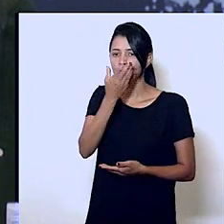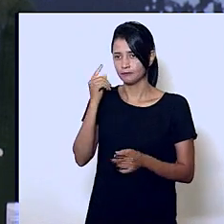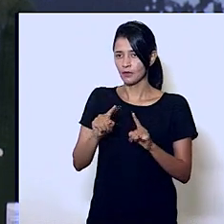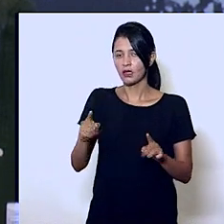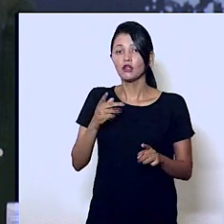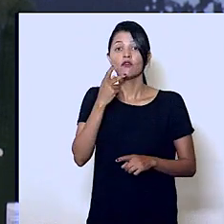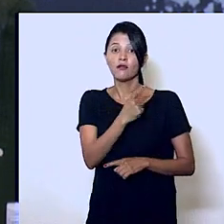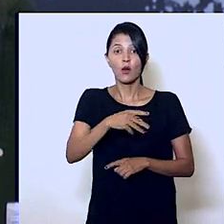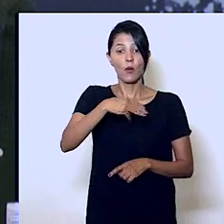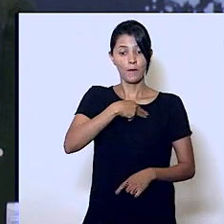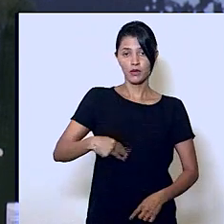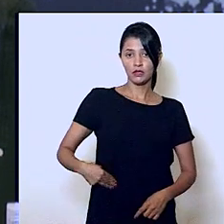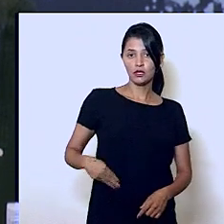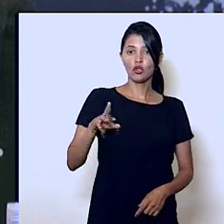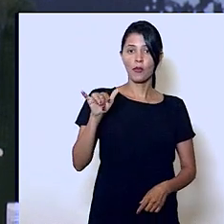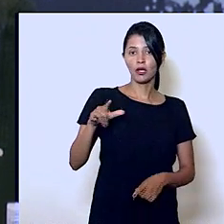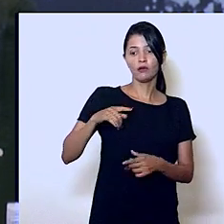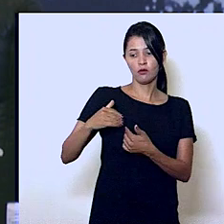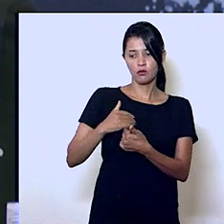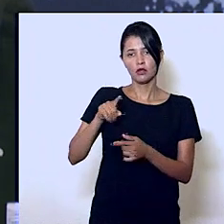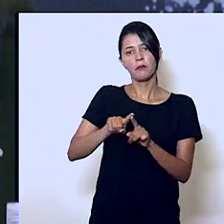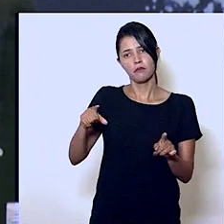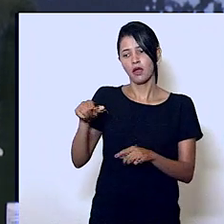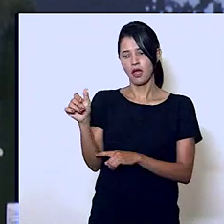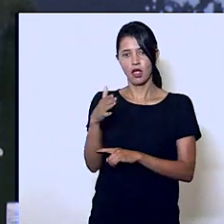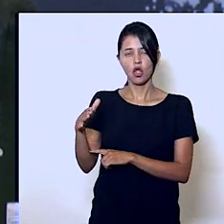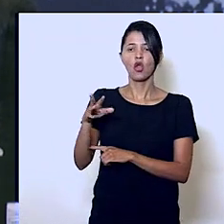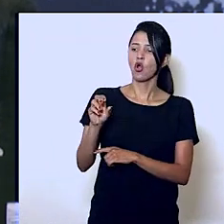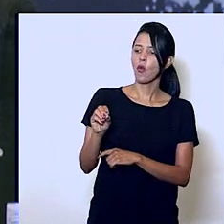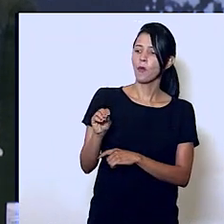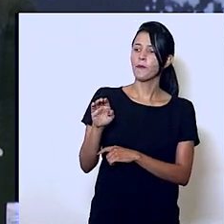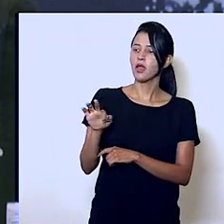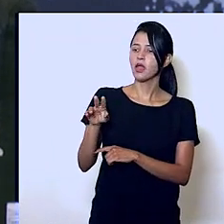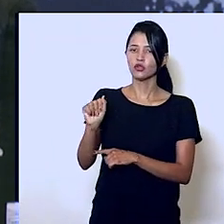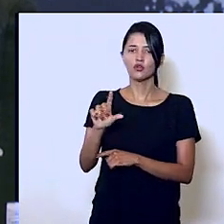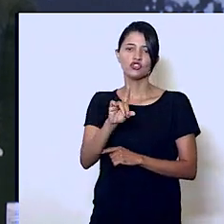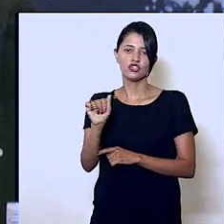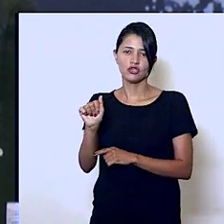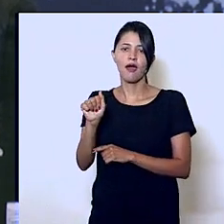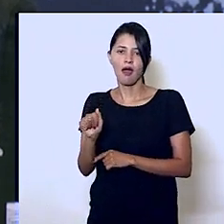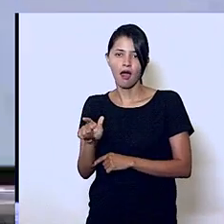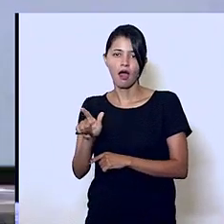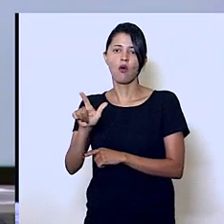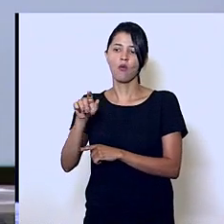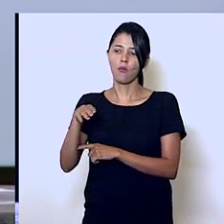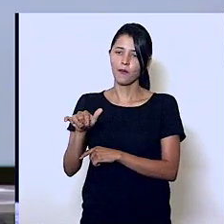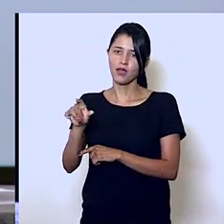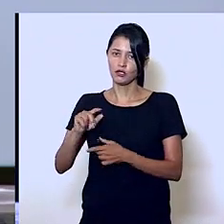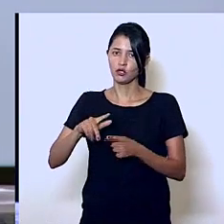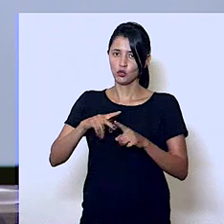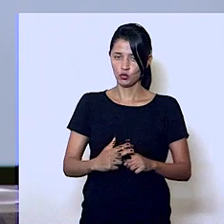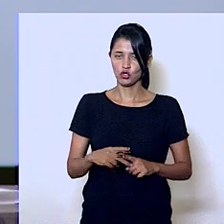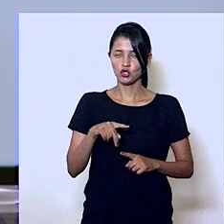ministro conselheiro, mas é o embaixador Paulo Roberto de Almeida, então, feita a correção aqui. Mas o